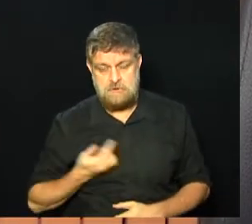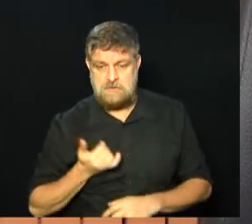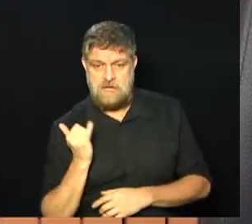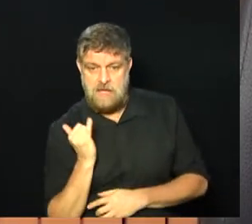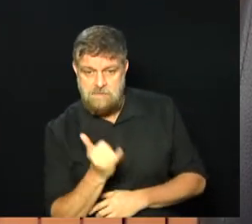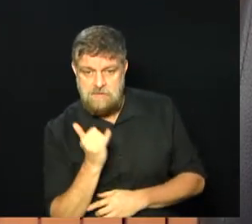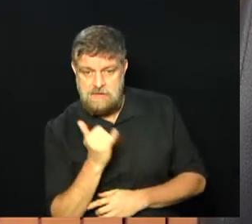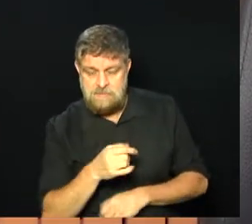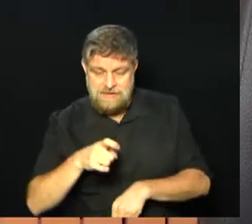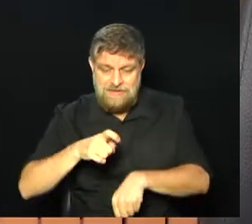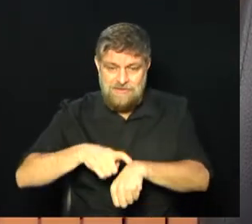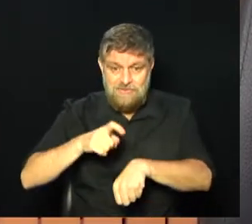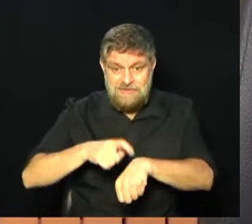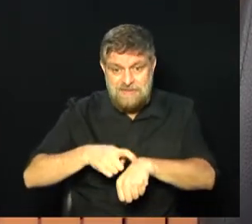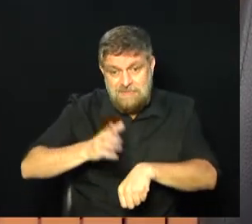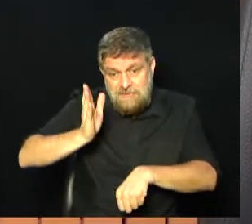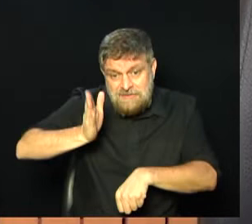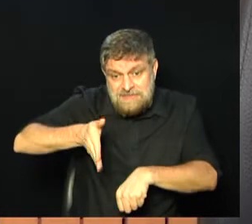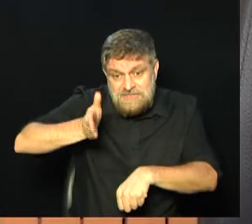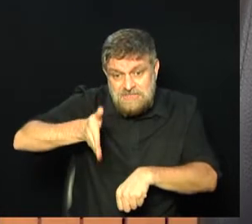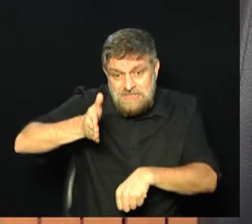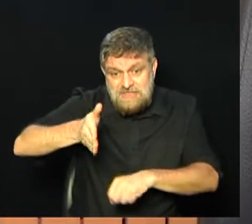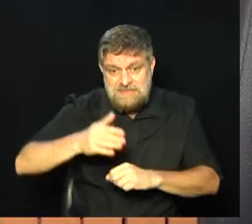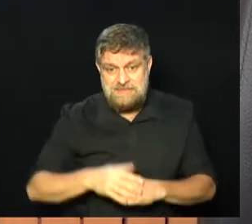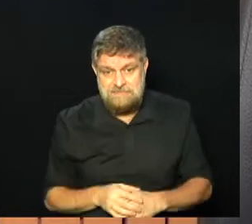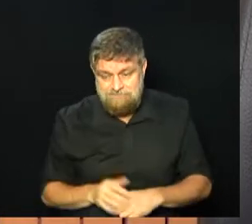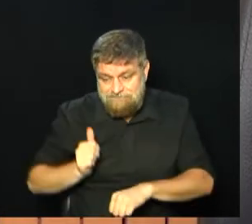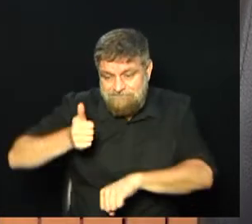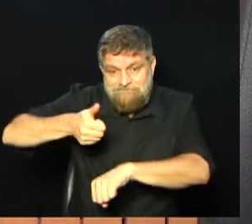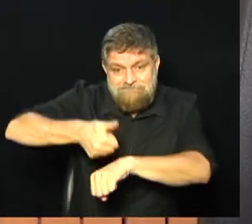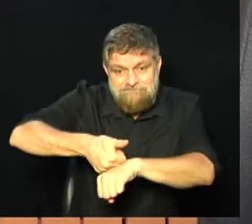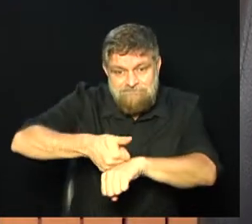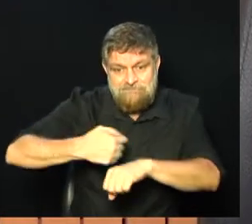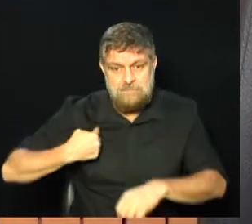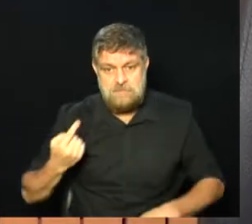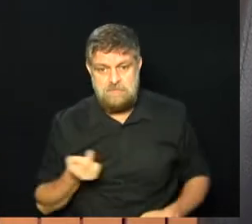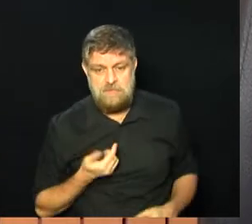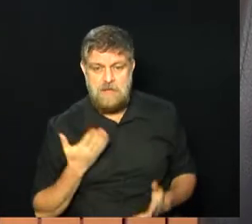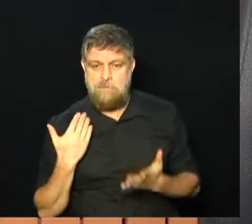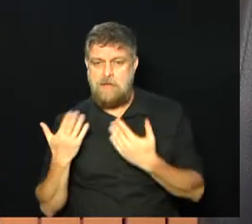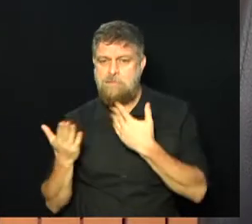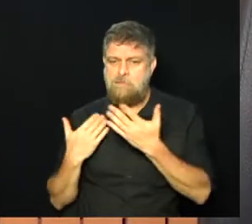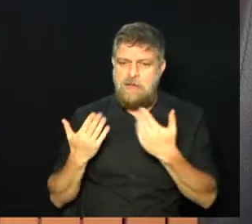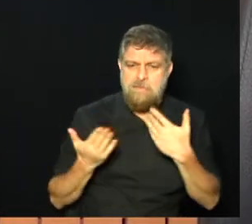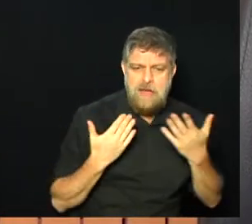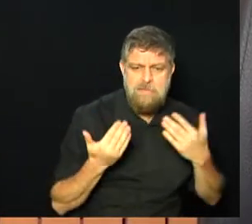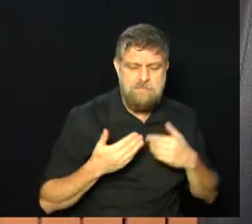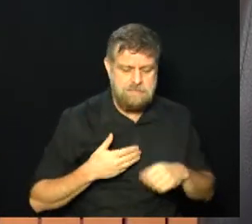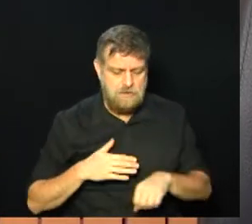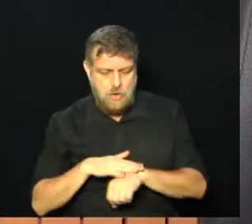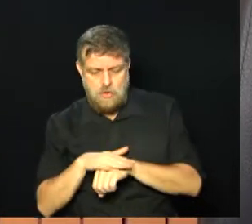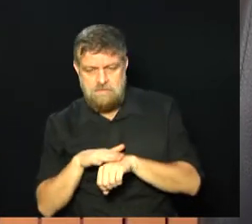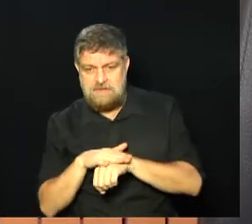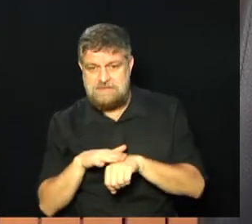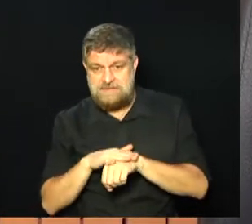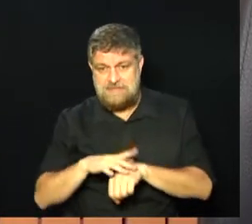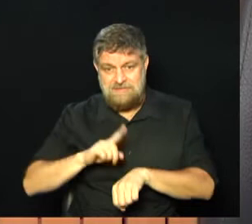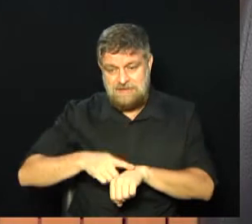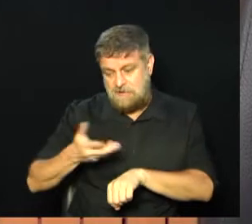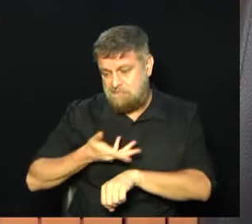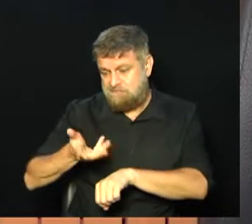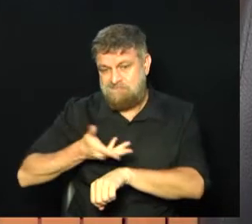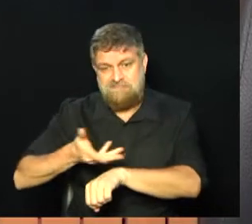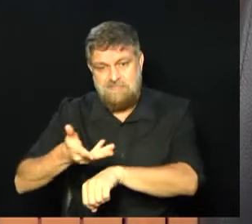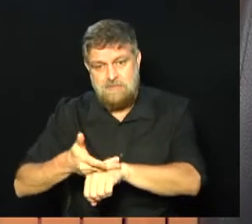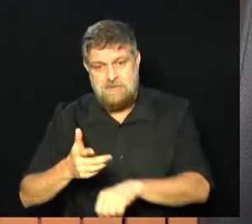o tempo já, né, quando a gente está aqui discutindo, debatendo, conversando, o tempo voa. Então,